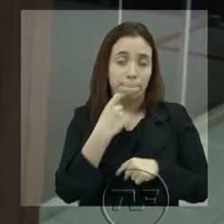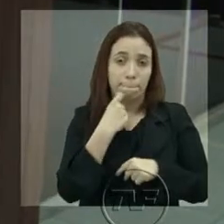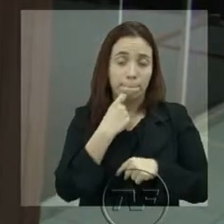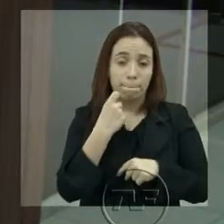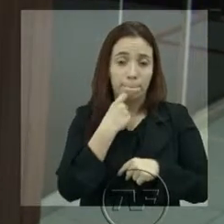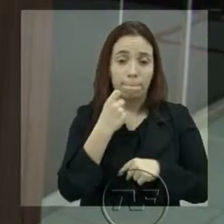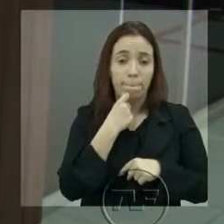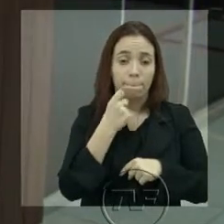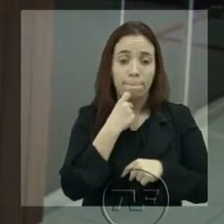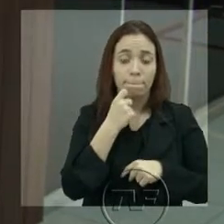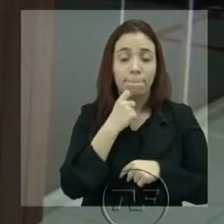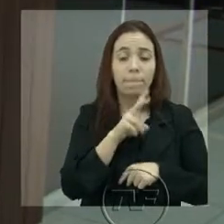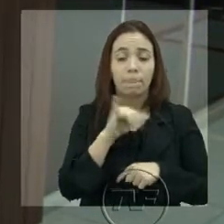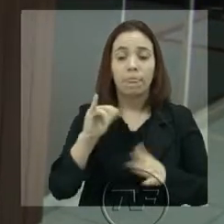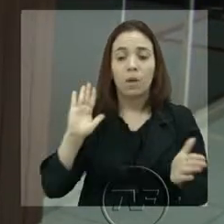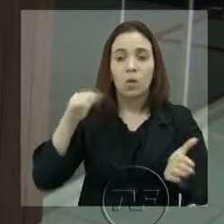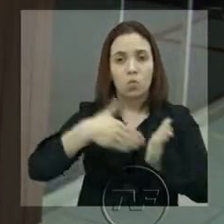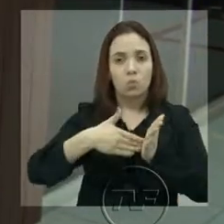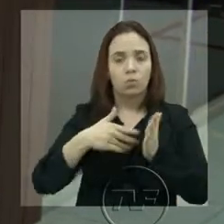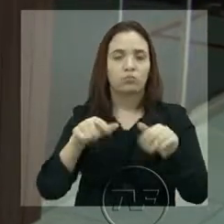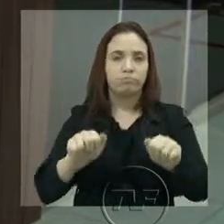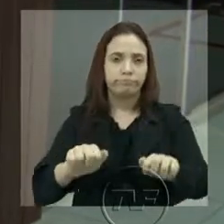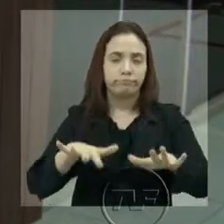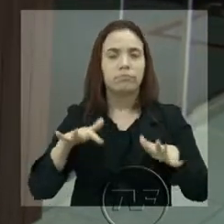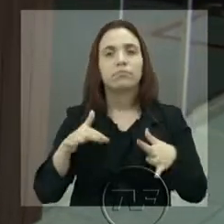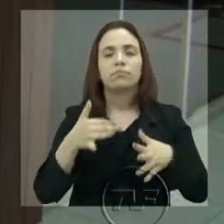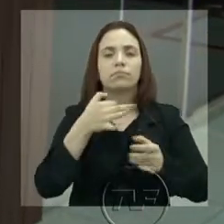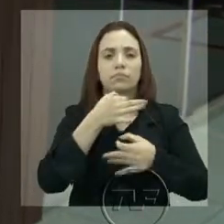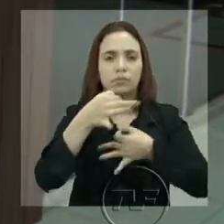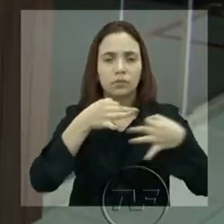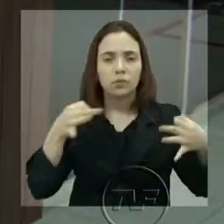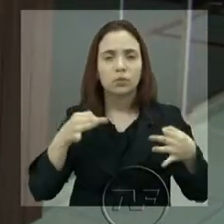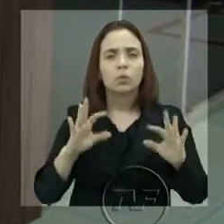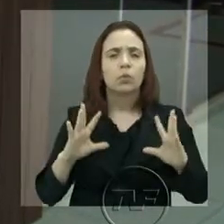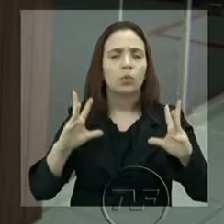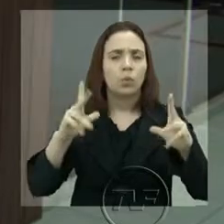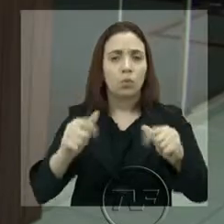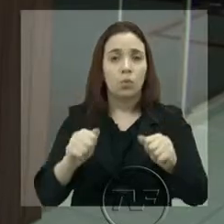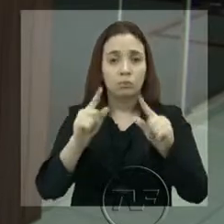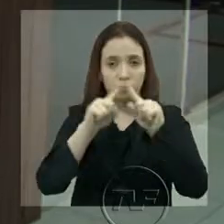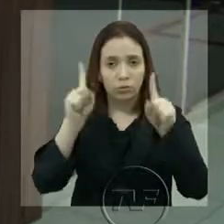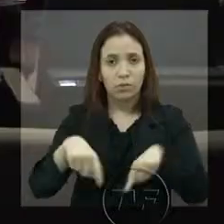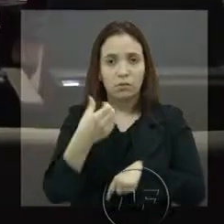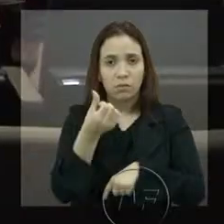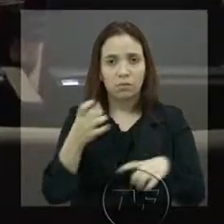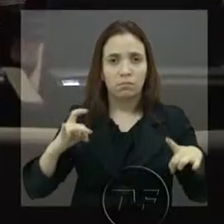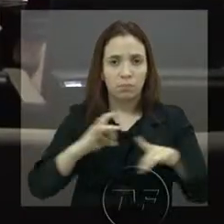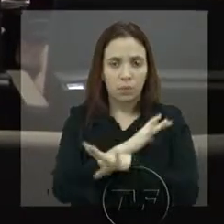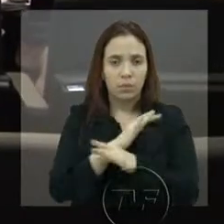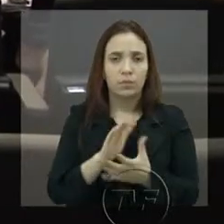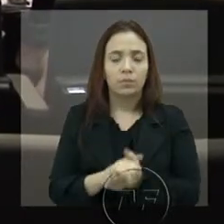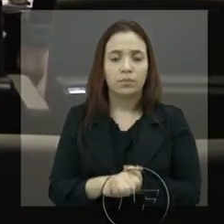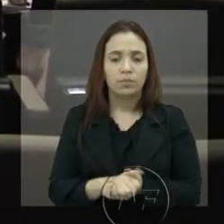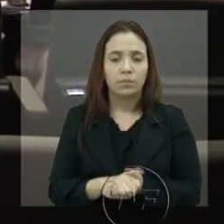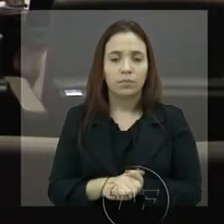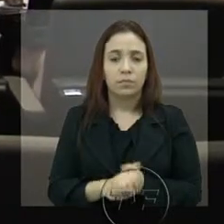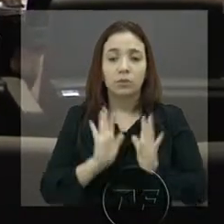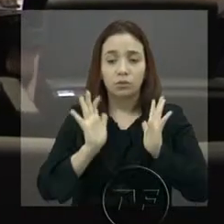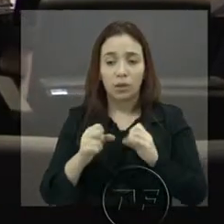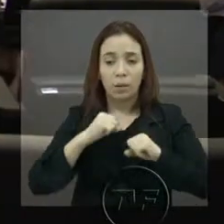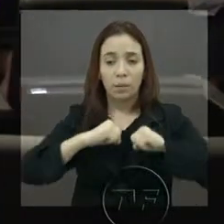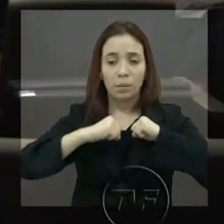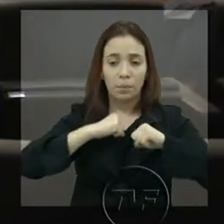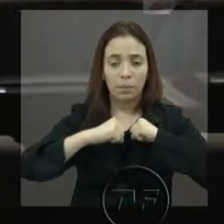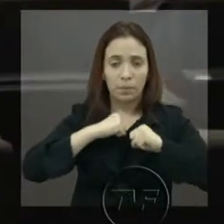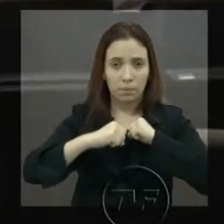quando vai acontecer o último encontro para a regulamentação de todas as operações consorciadas. Depois de serem debatidas,